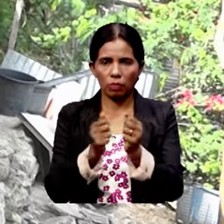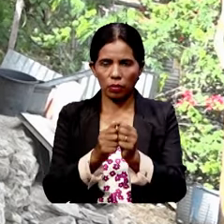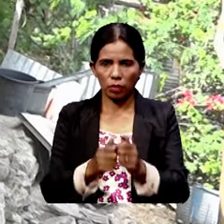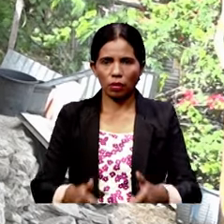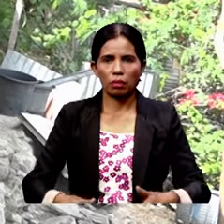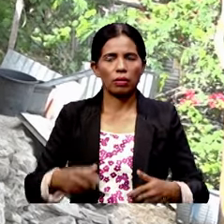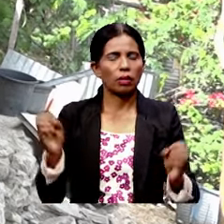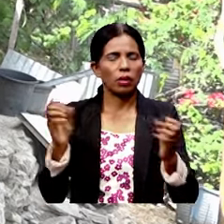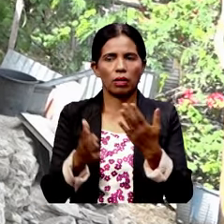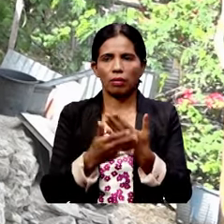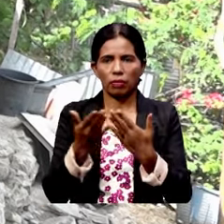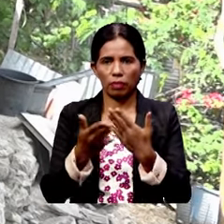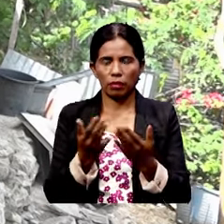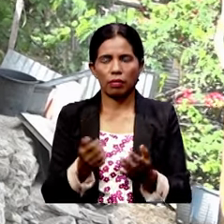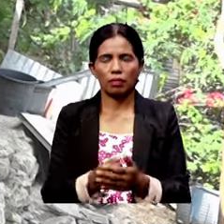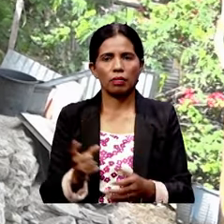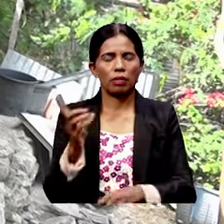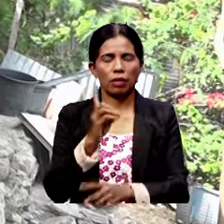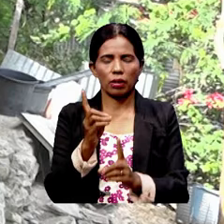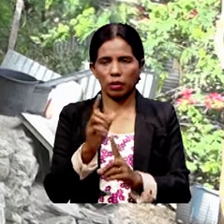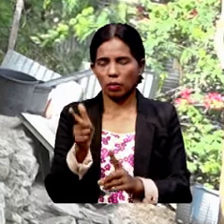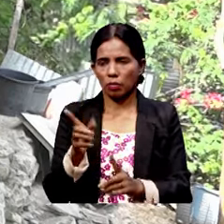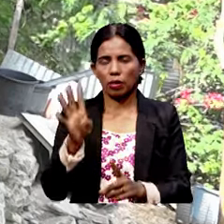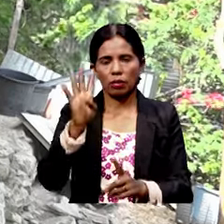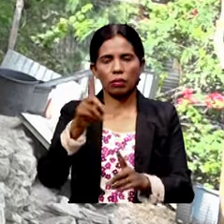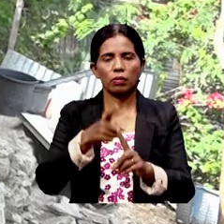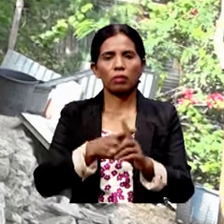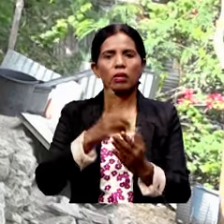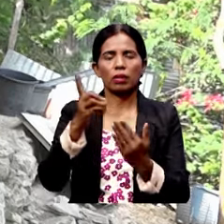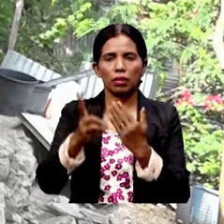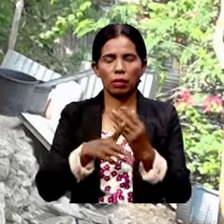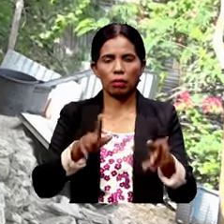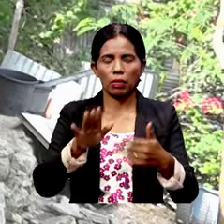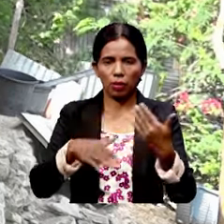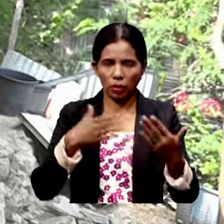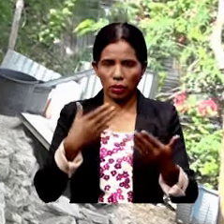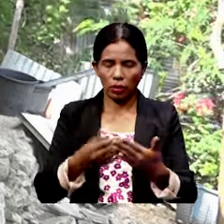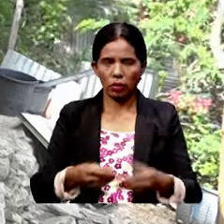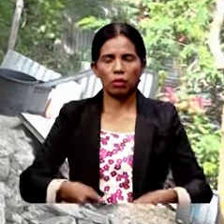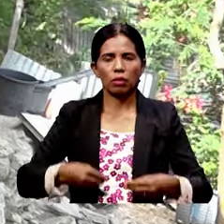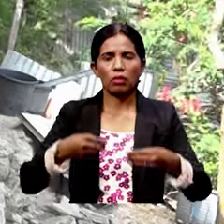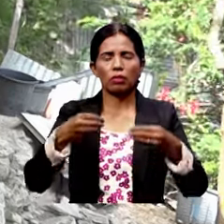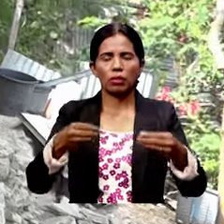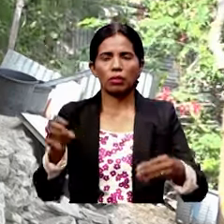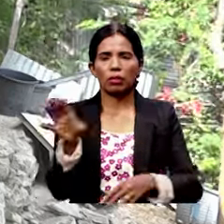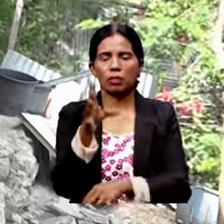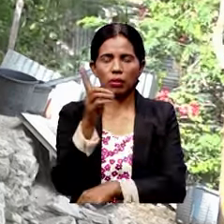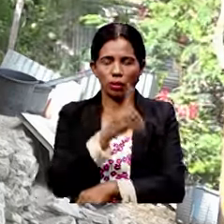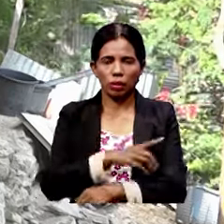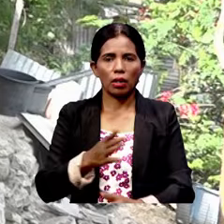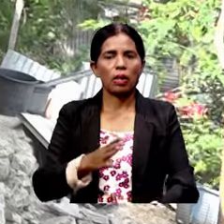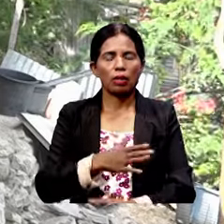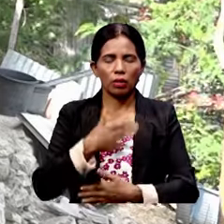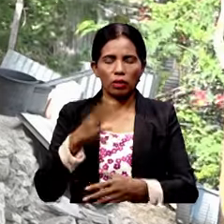la fácil. E a loron ron lores em rato, fulan dezembro, e ma hot hotu de seis a loron e jane. A tu haxolo com